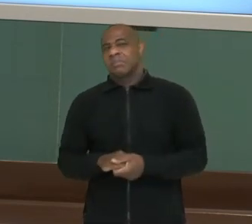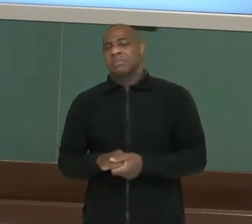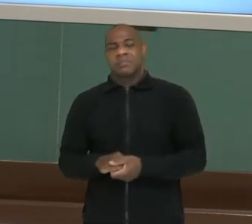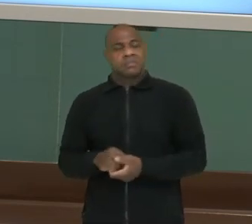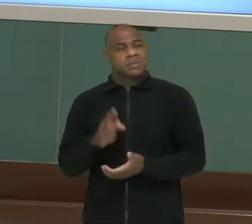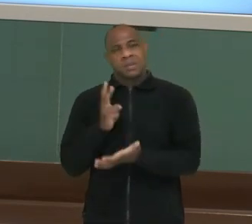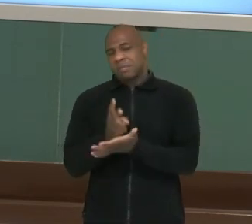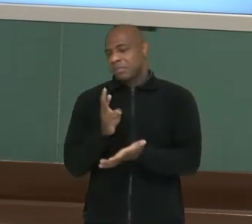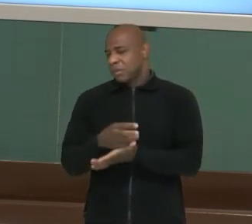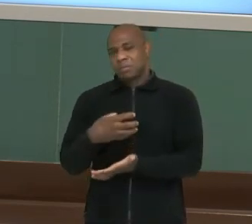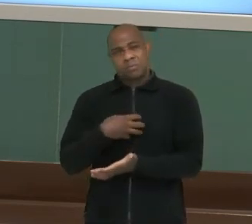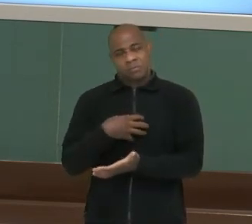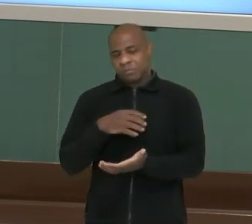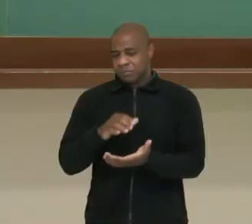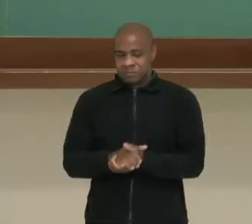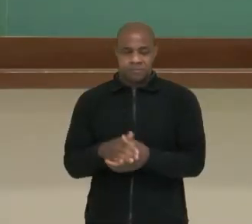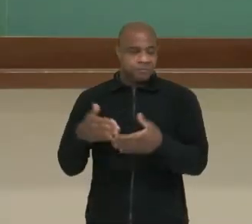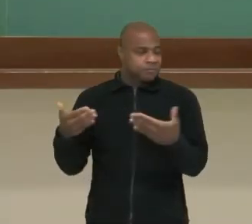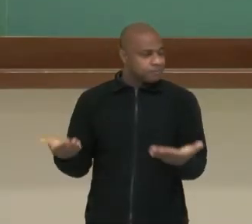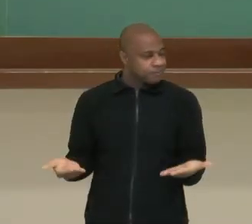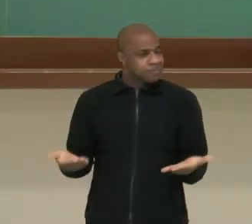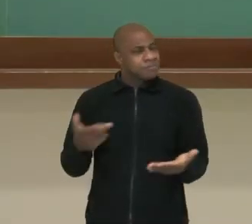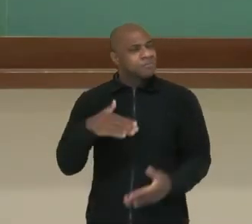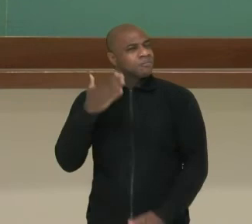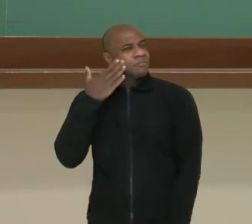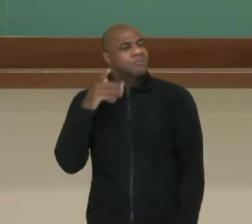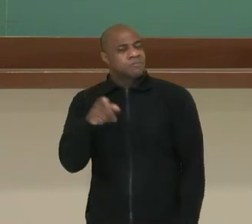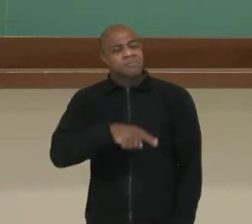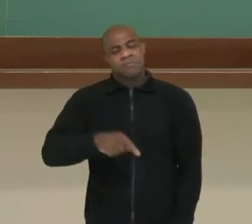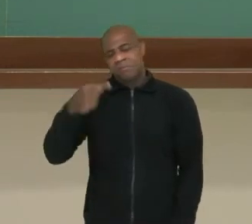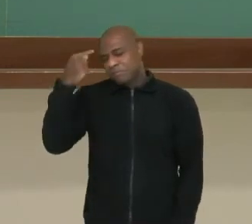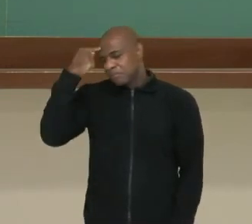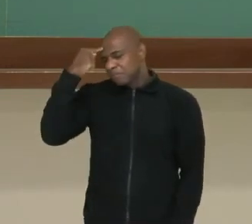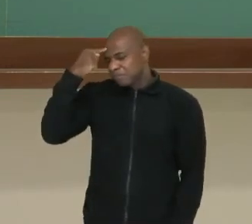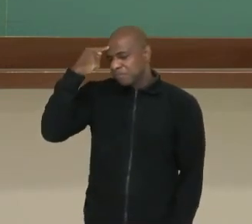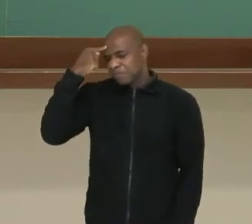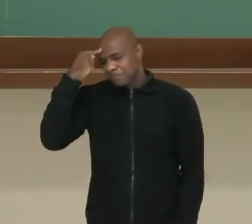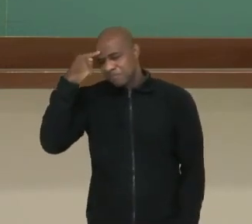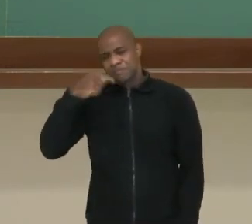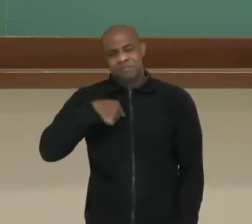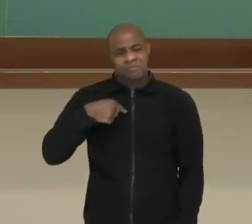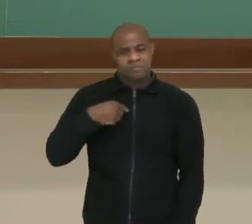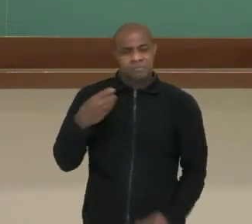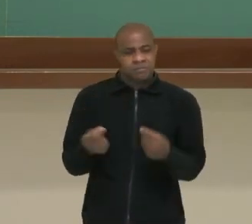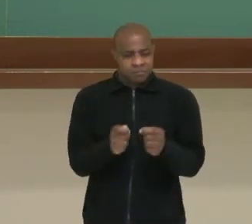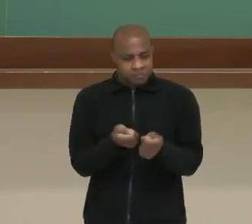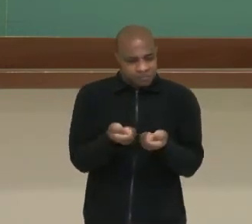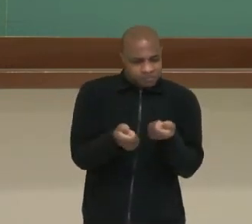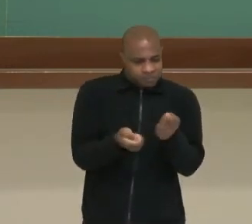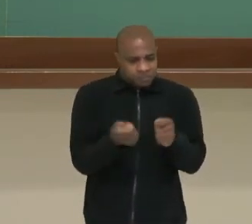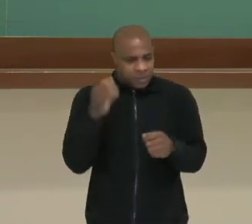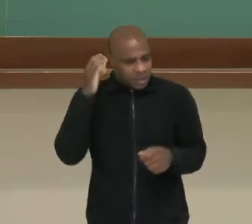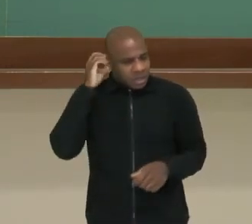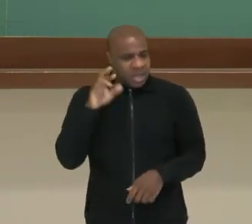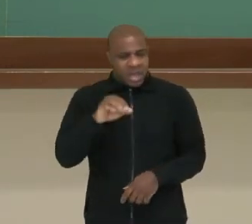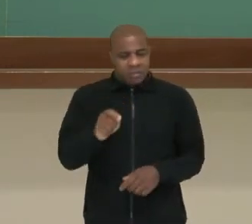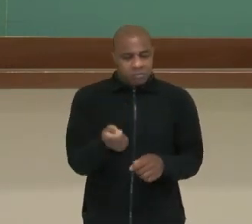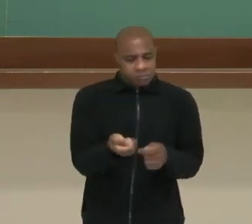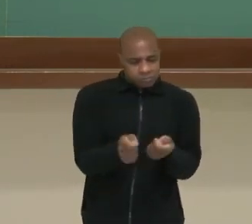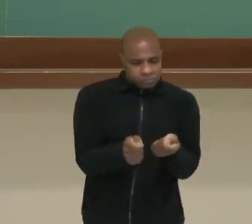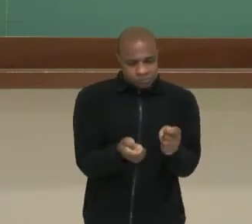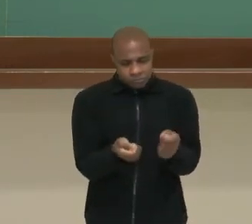mesma maneira. Ei, eu sei que você deve estar pensando, quando eu vou sintonizar uma rádio, eu vou lá e eu acho